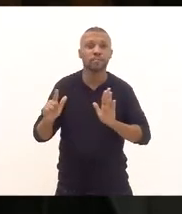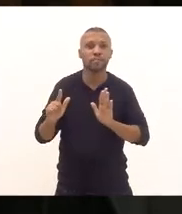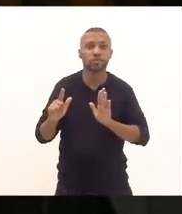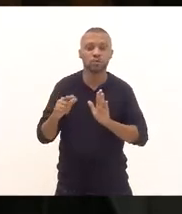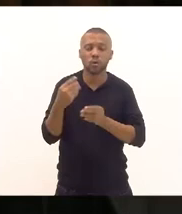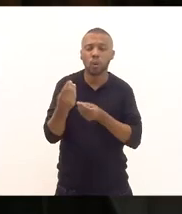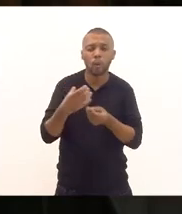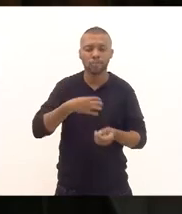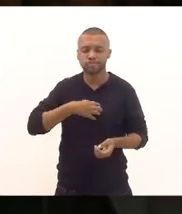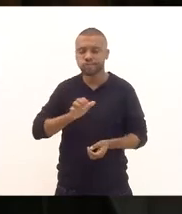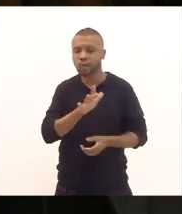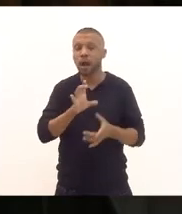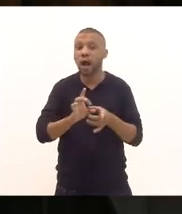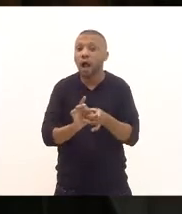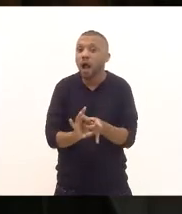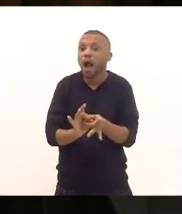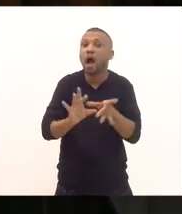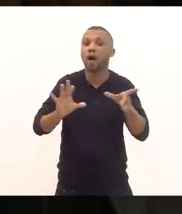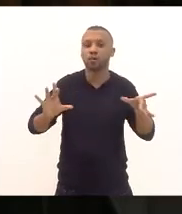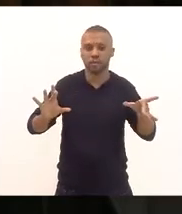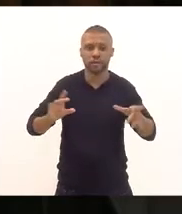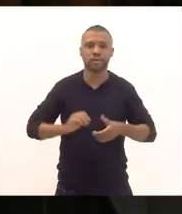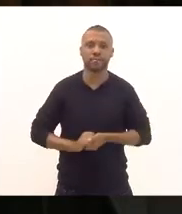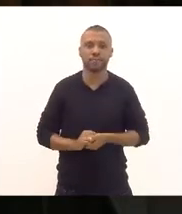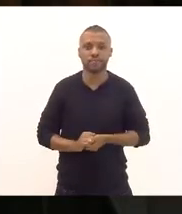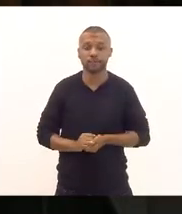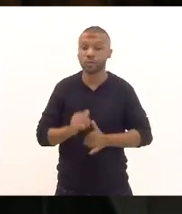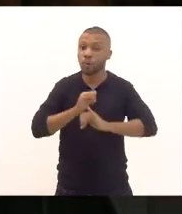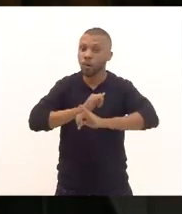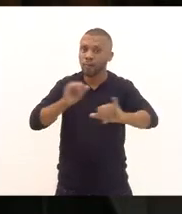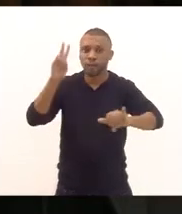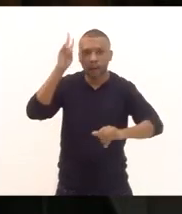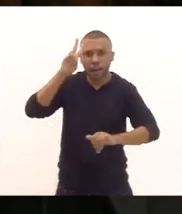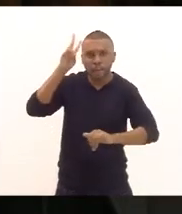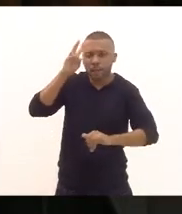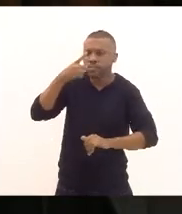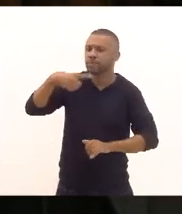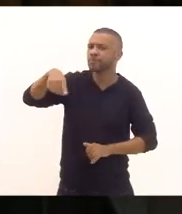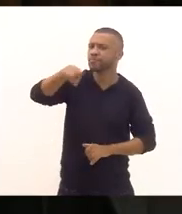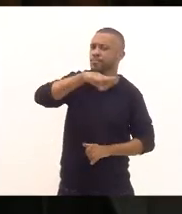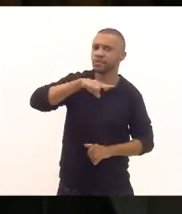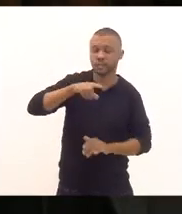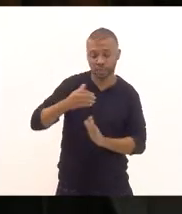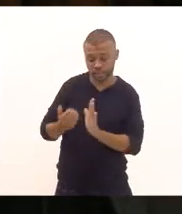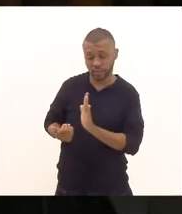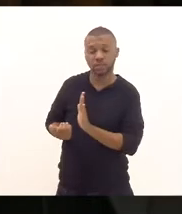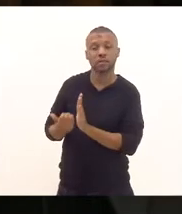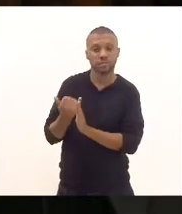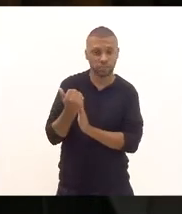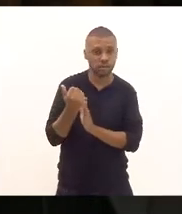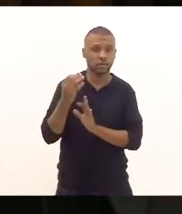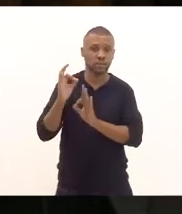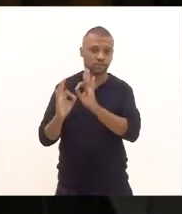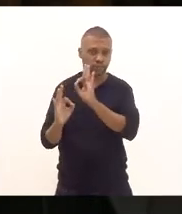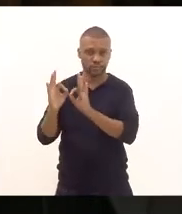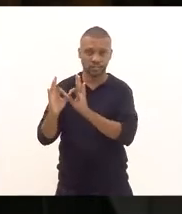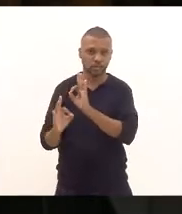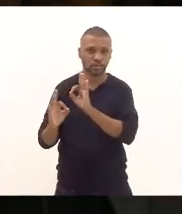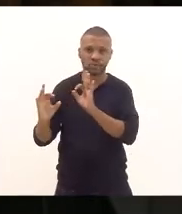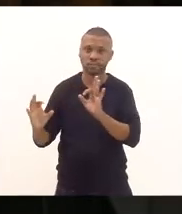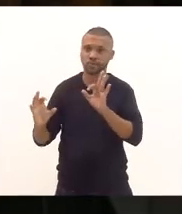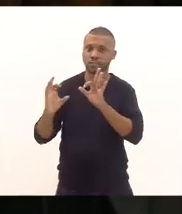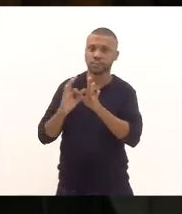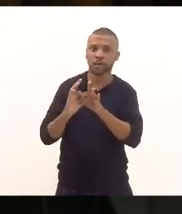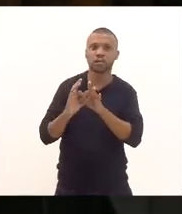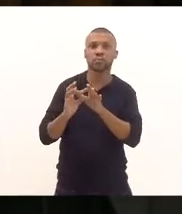forma autorizativa lembrando a todos que esse projeto Inicial foi produto de uma